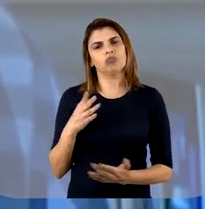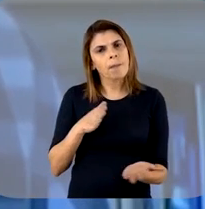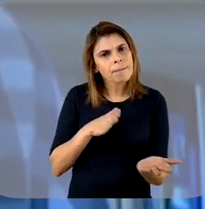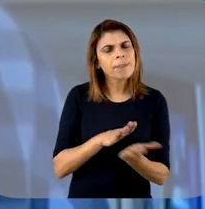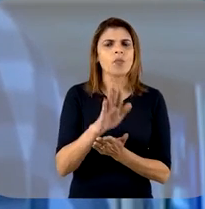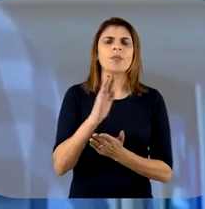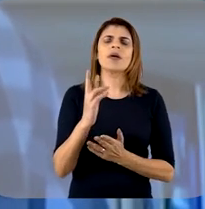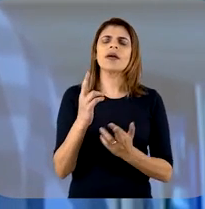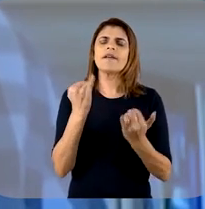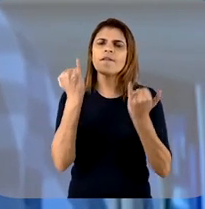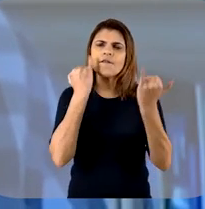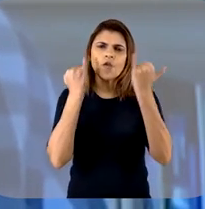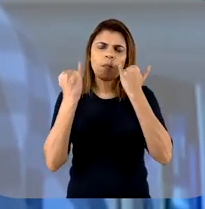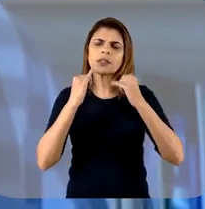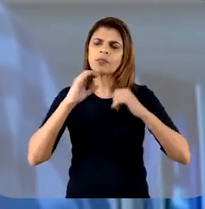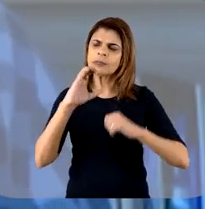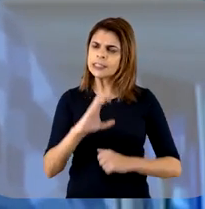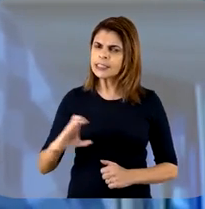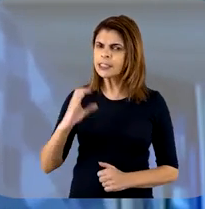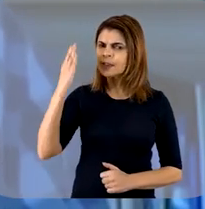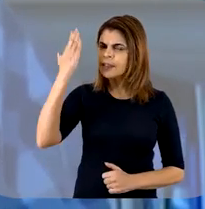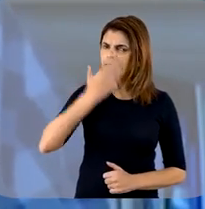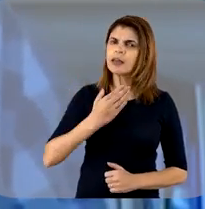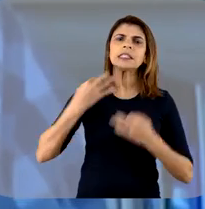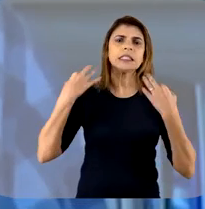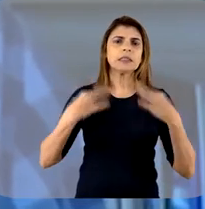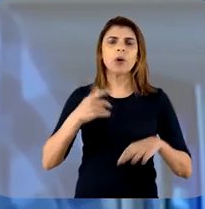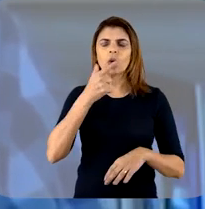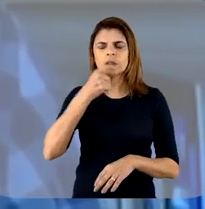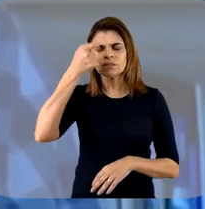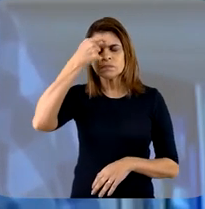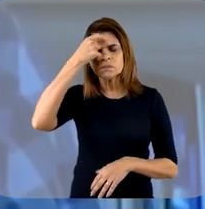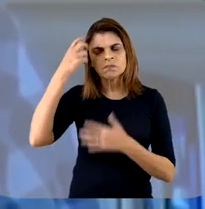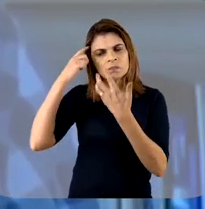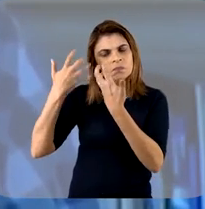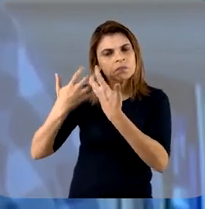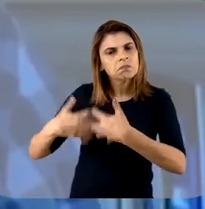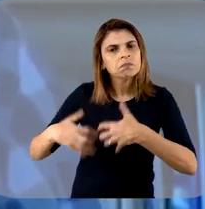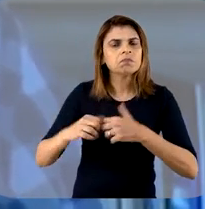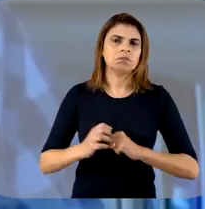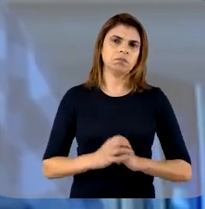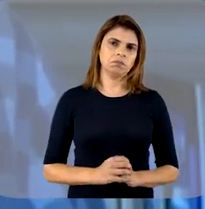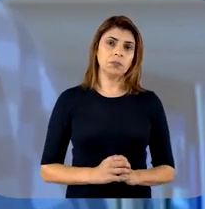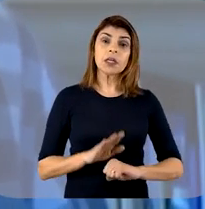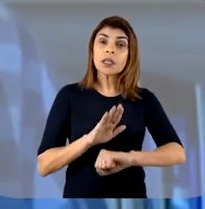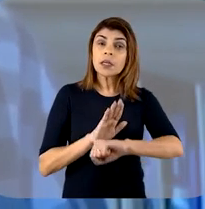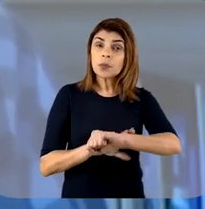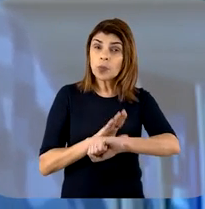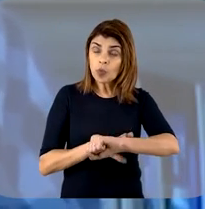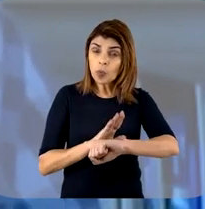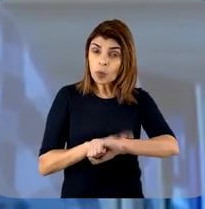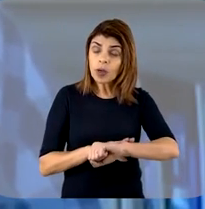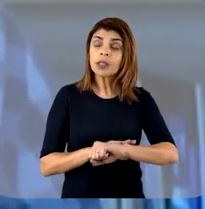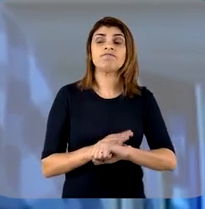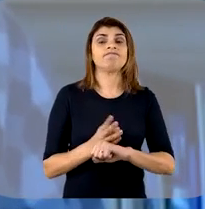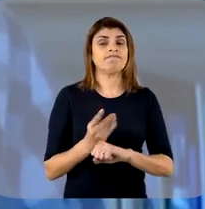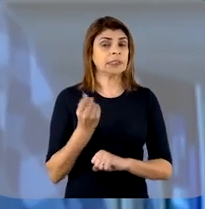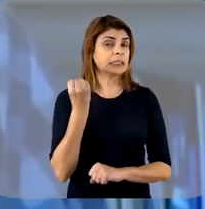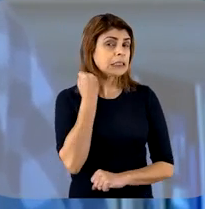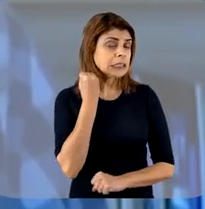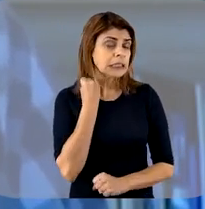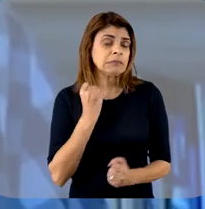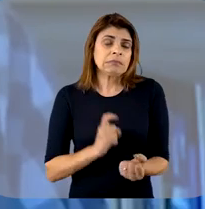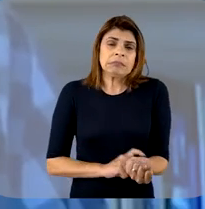informação científica de forma adequada para produzir racionalidade nesse debate. Neste momento, o momento é um momento de